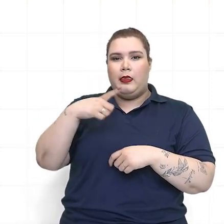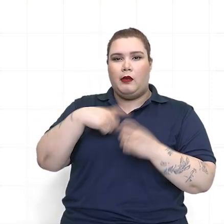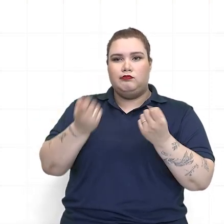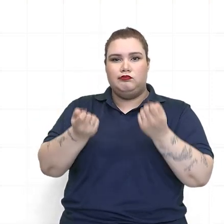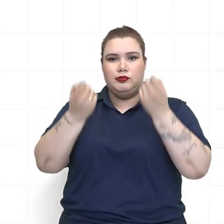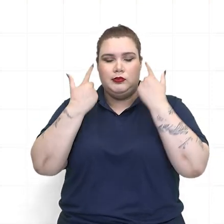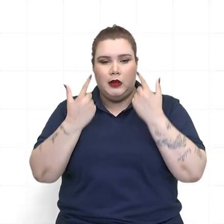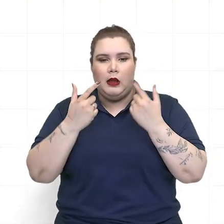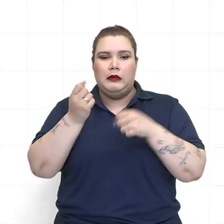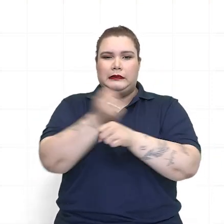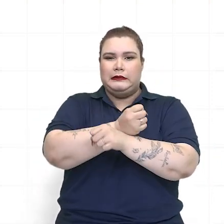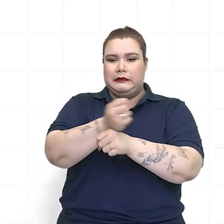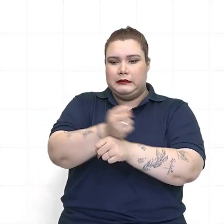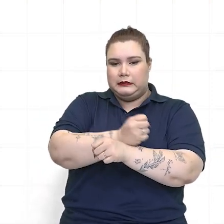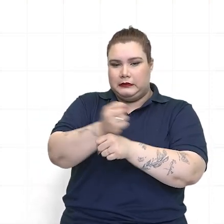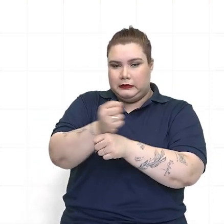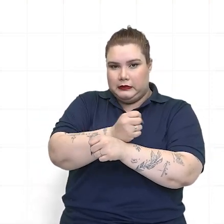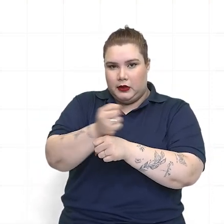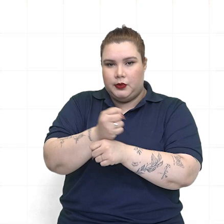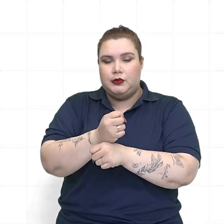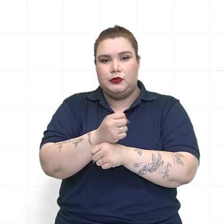uma jornada que durou